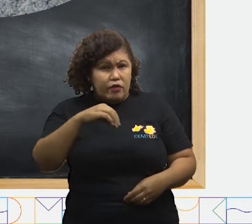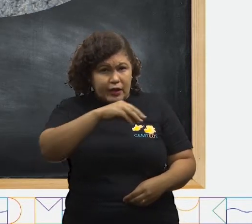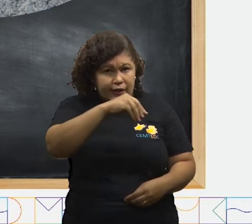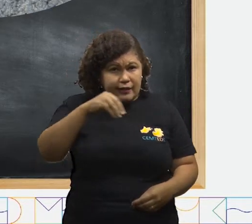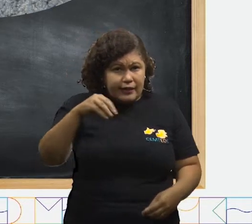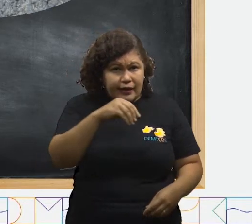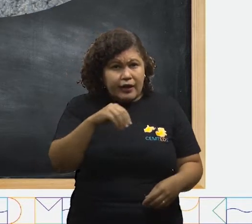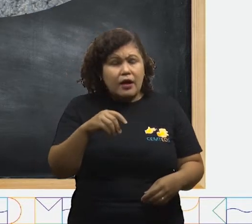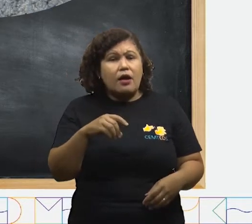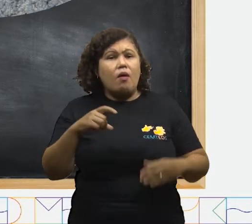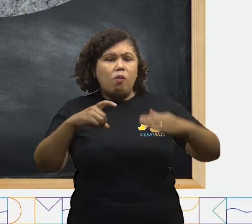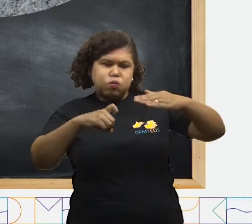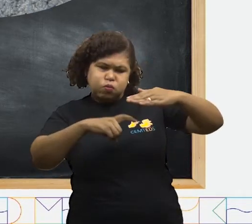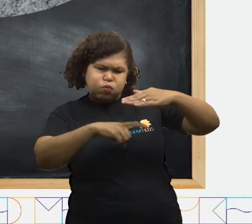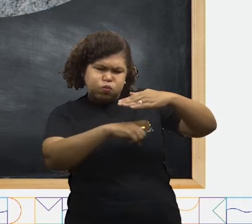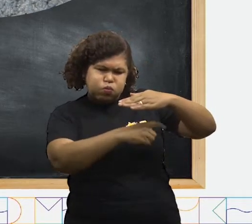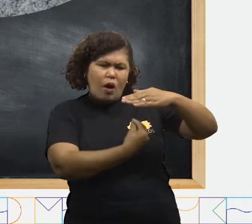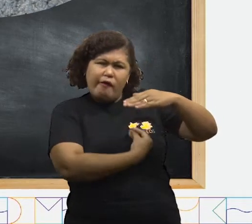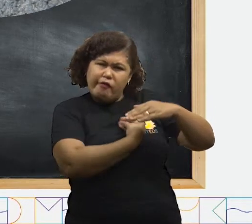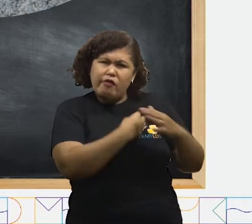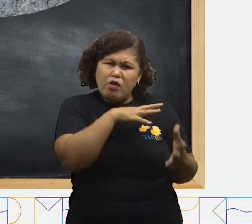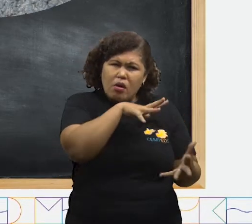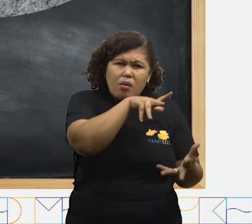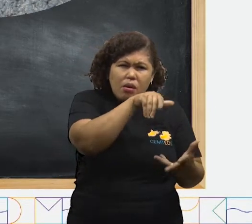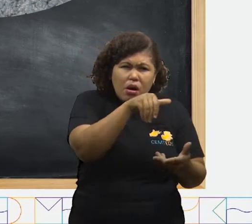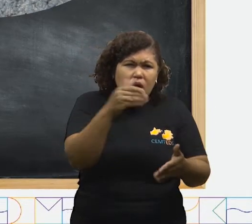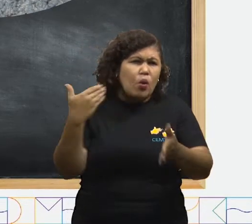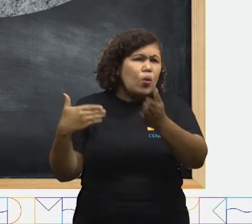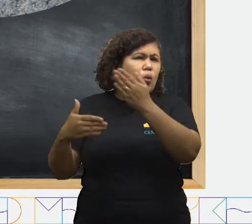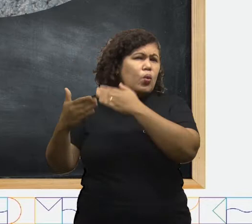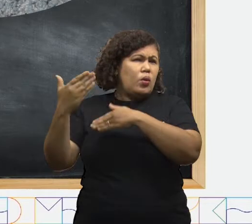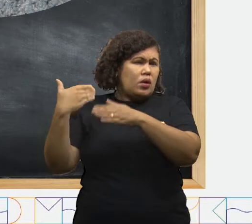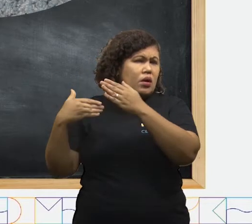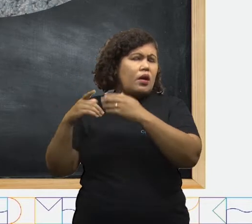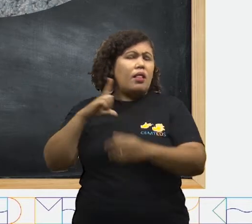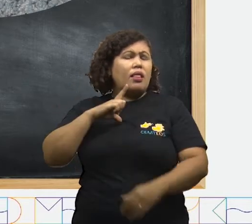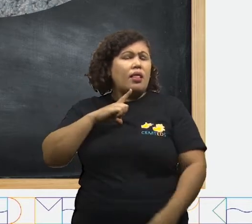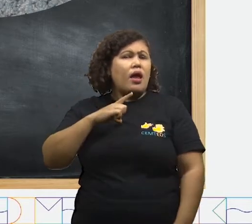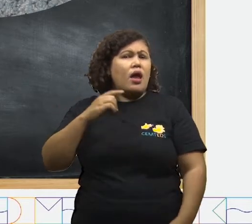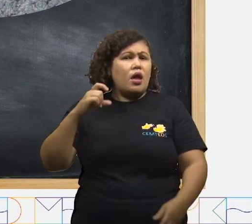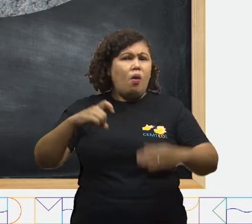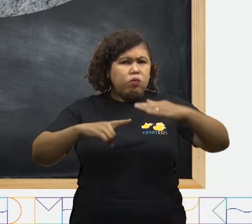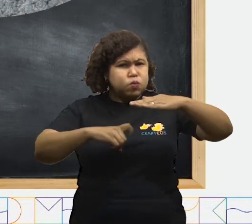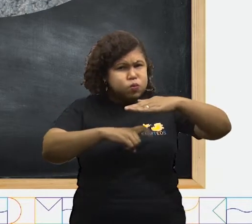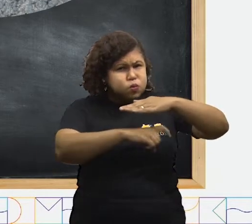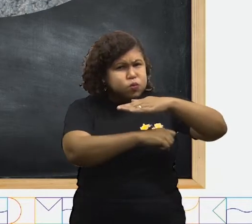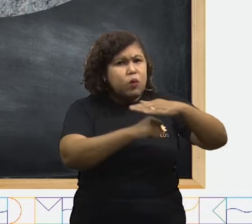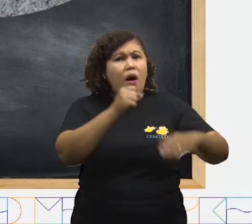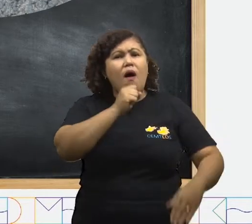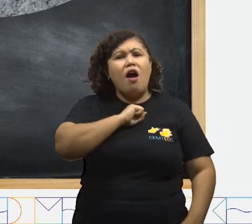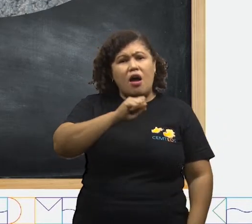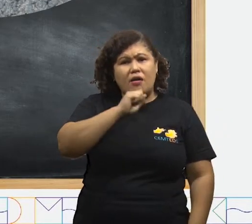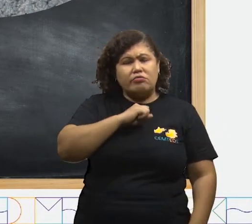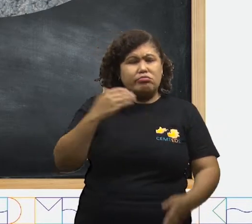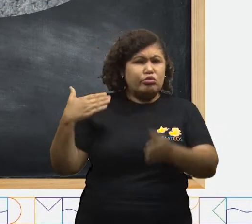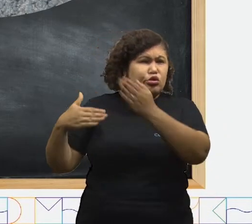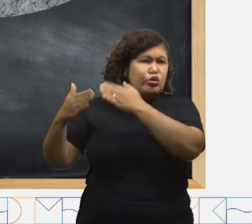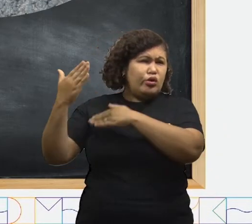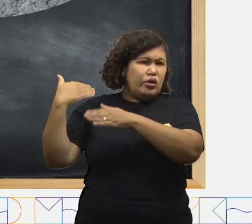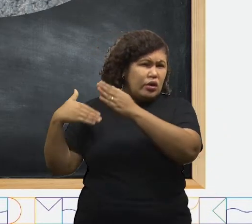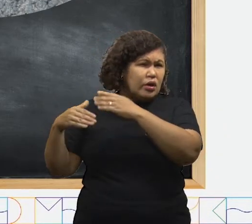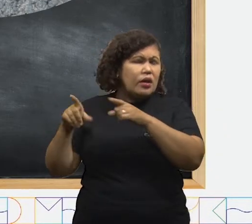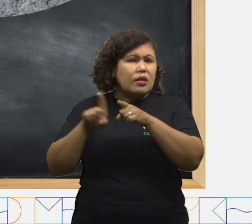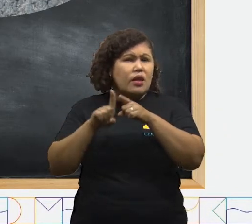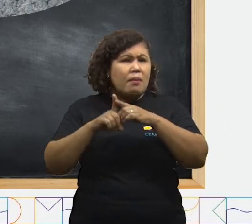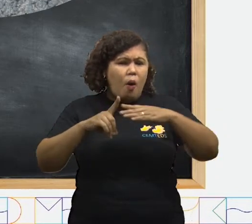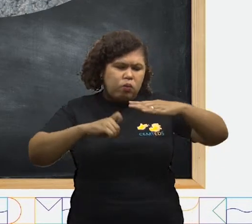tempo, a cobra cega vive no planeta. Assim, existem as primitivas, verdadeiras relíquias